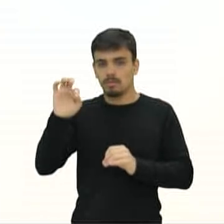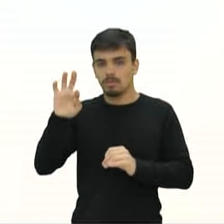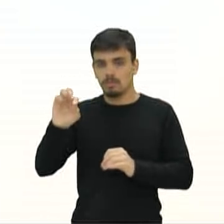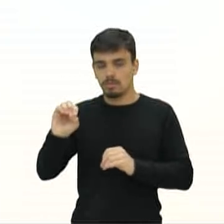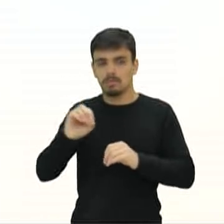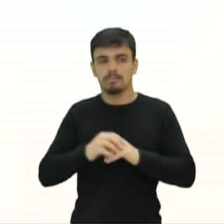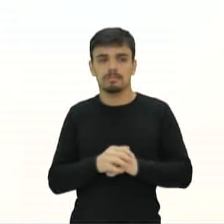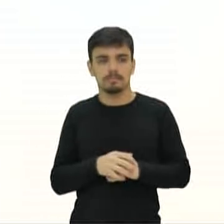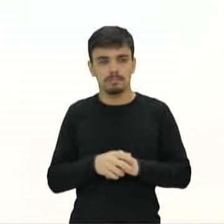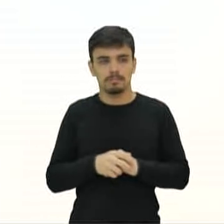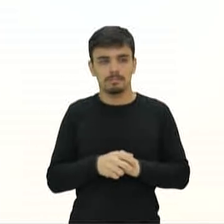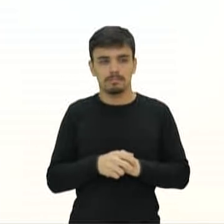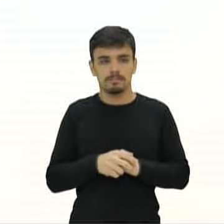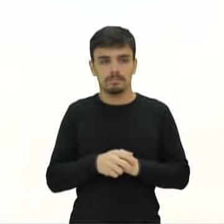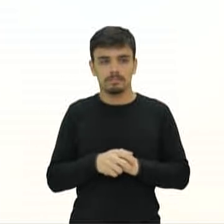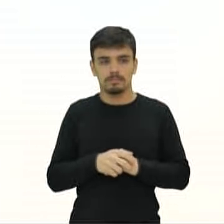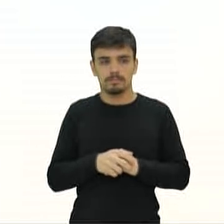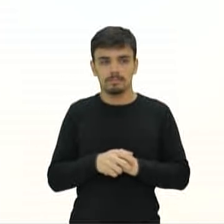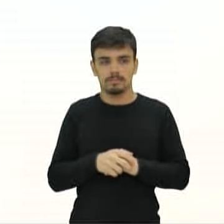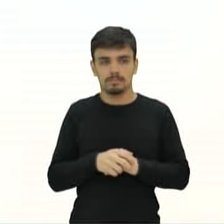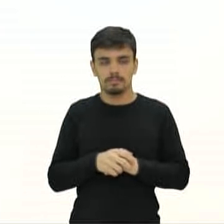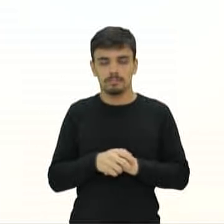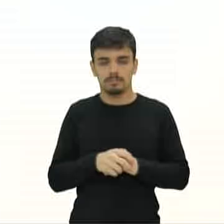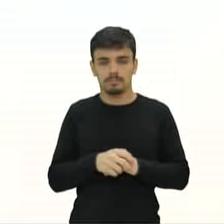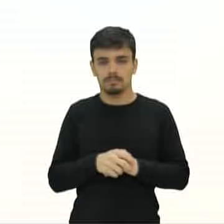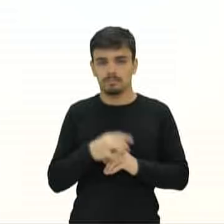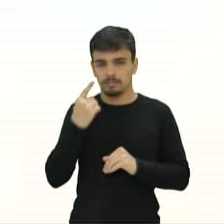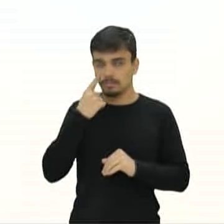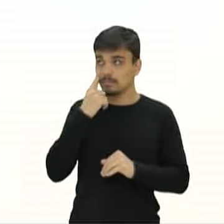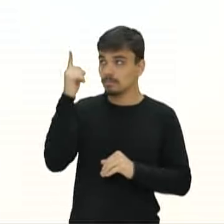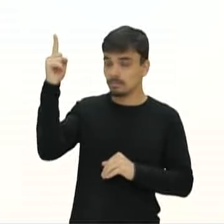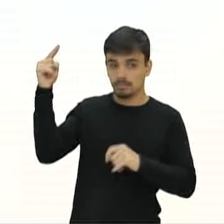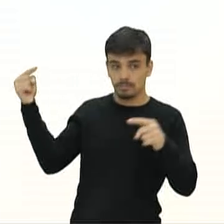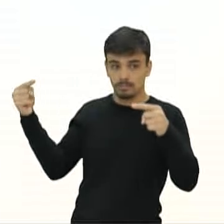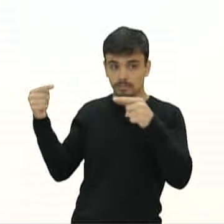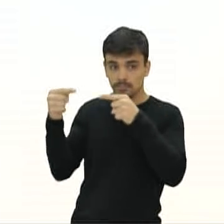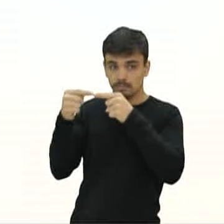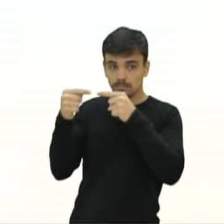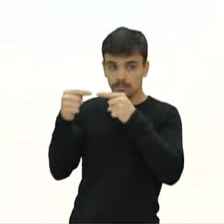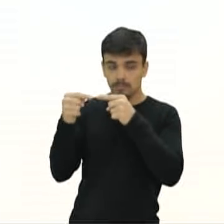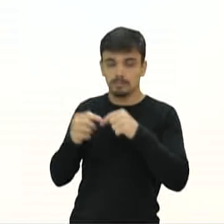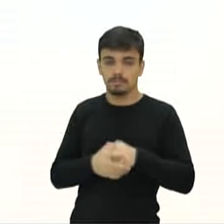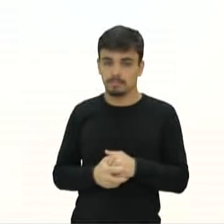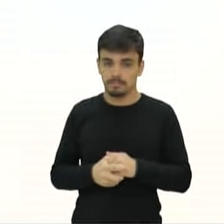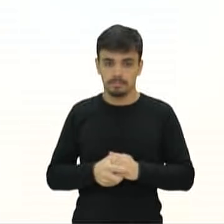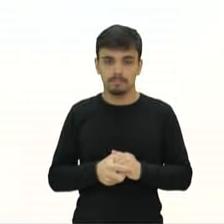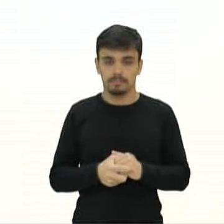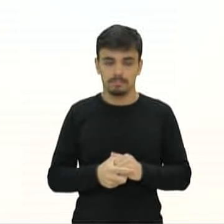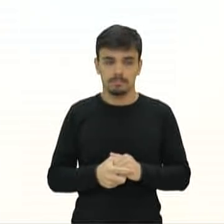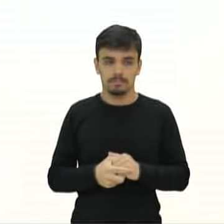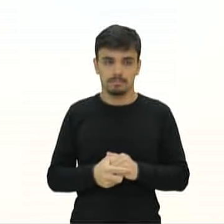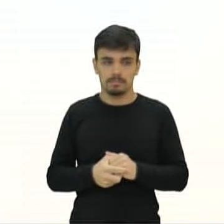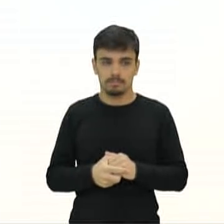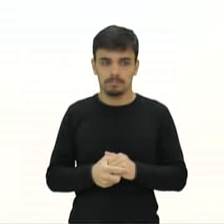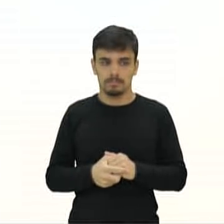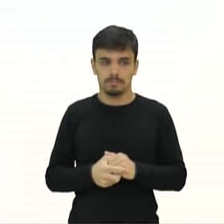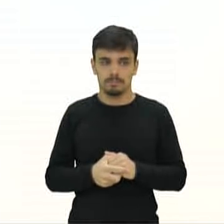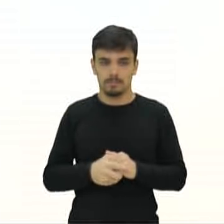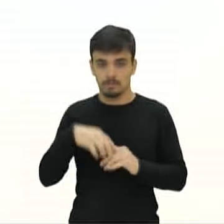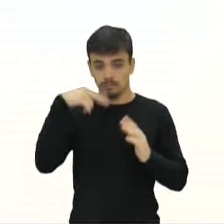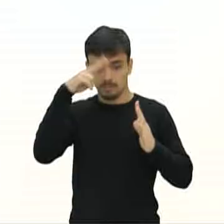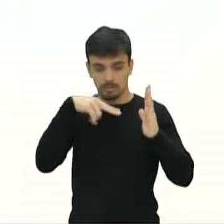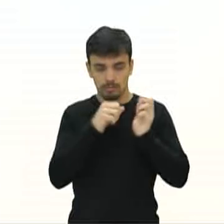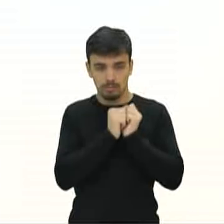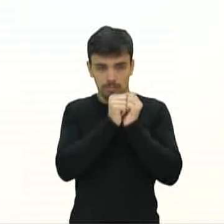C, dance, dança, frequencies, frequências, ó, teacher esqueceu do acento, form, forma. Então vamos ler